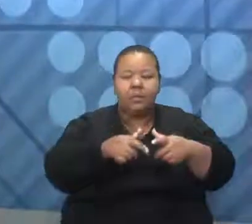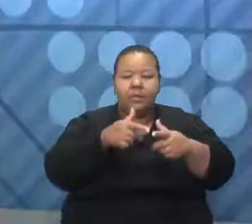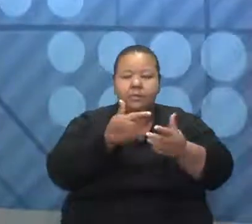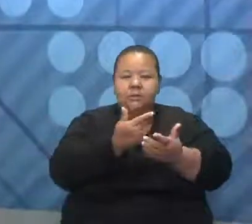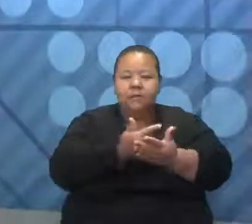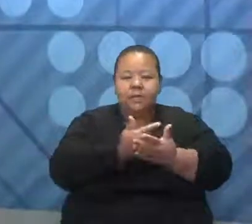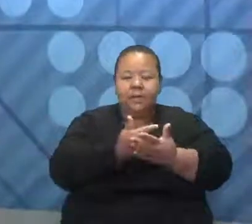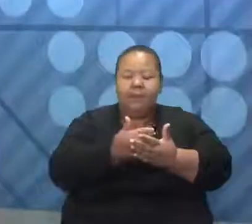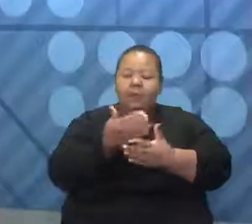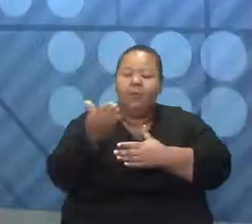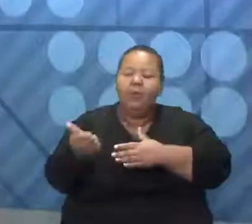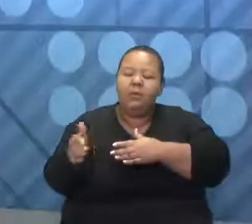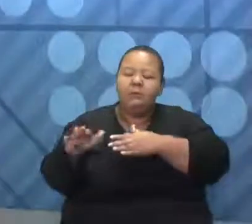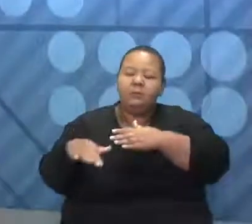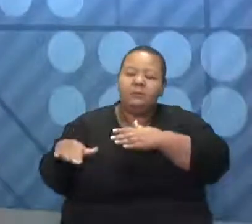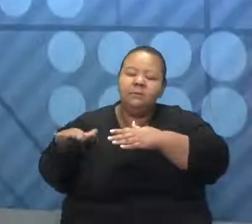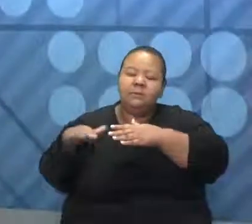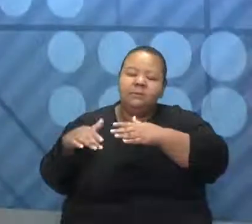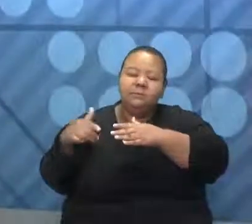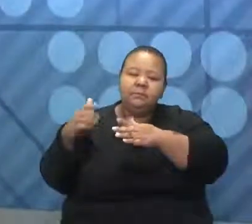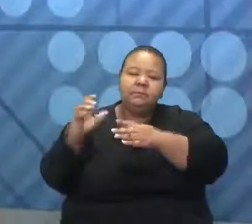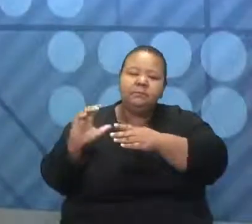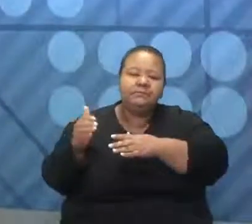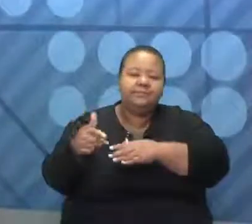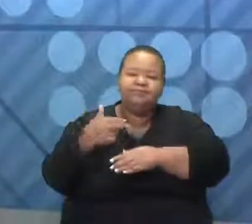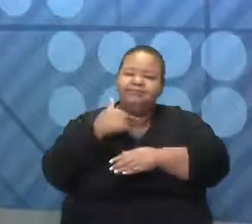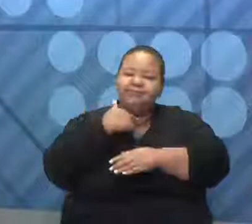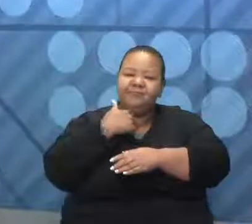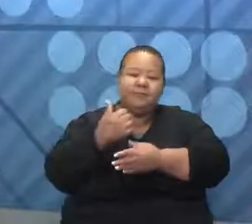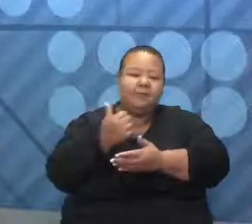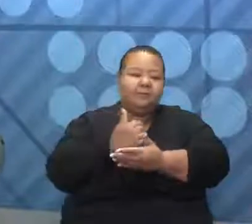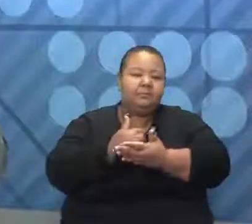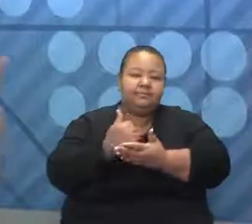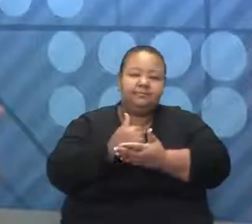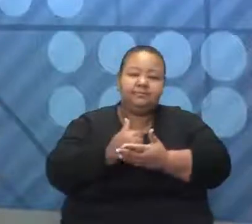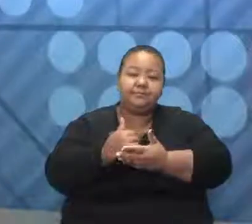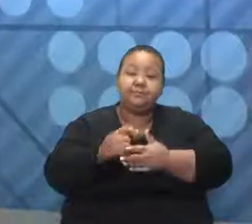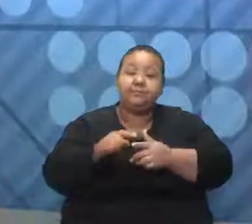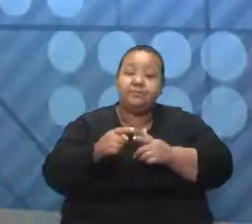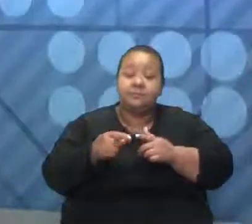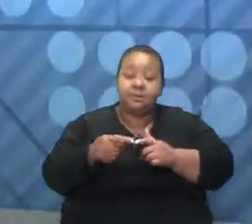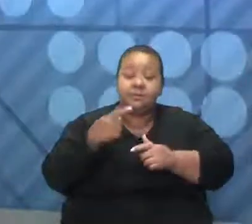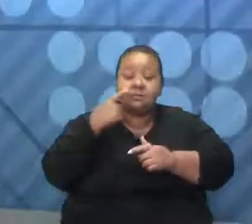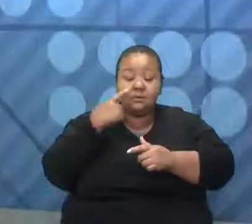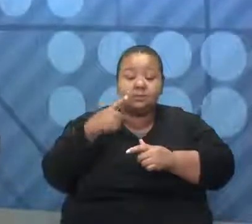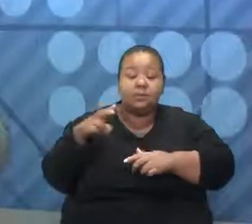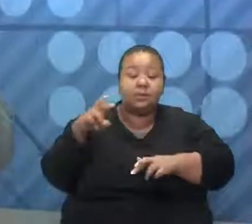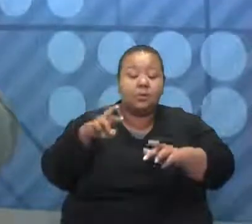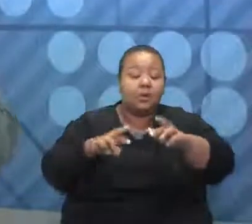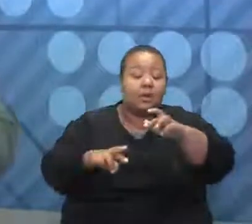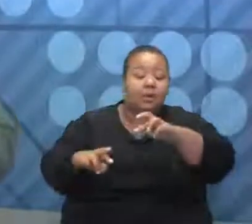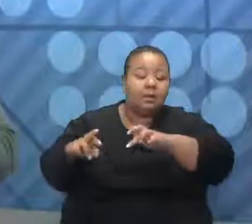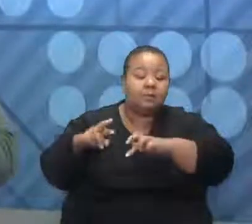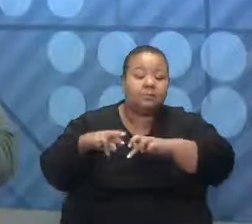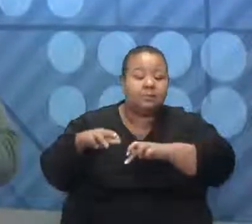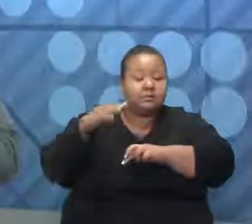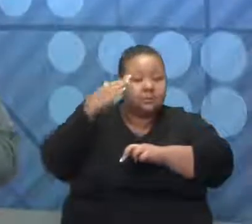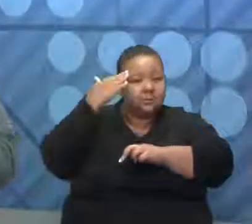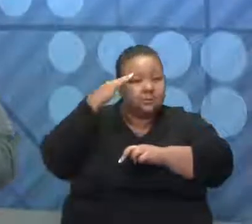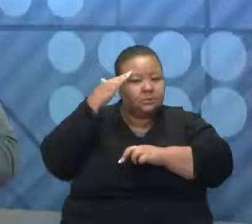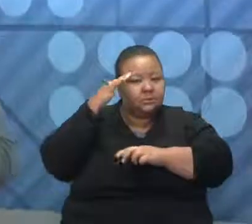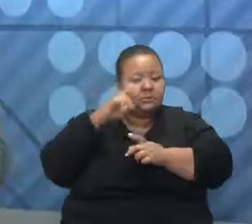está no meu ambiente geral. Eu não tenho controle, mas eu tenho que analisar ele, eu tenho que entender a